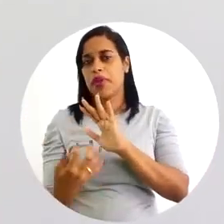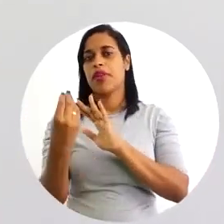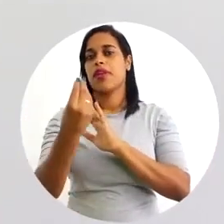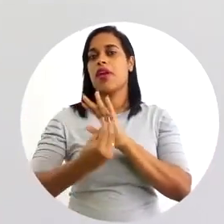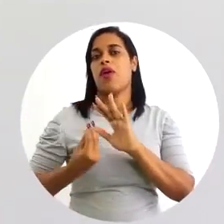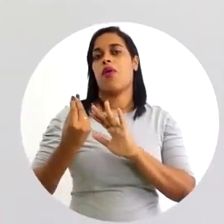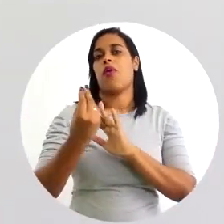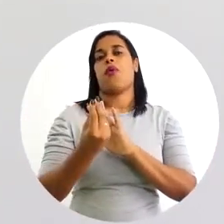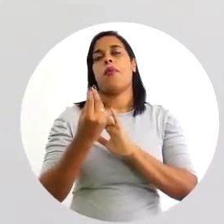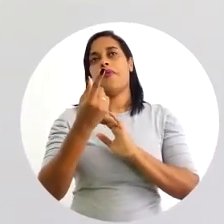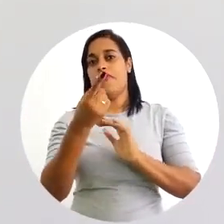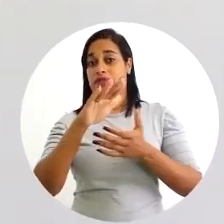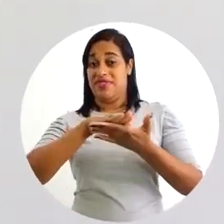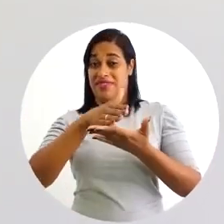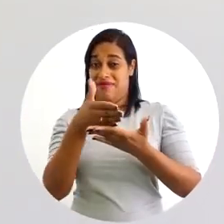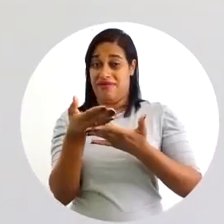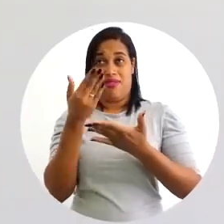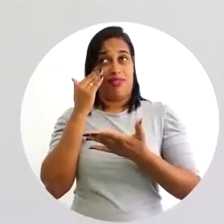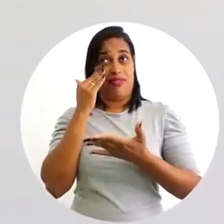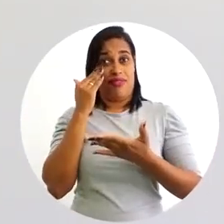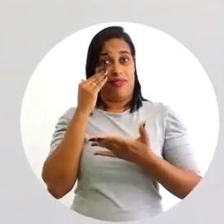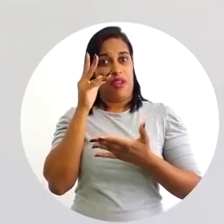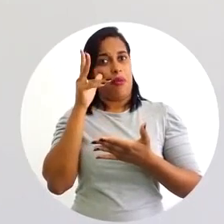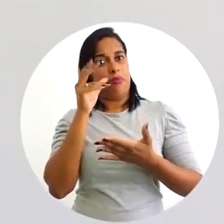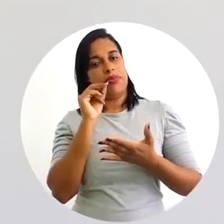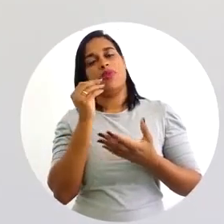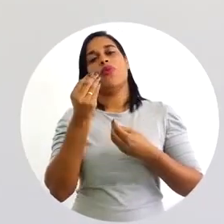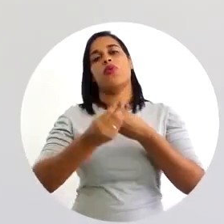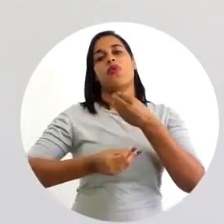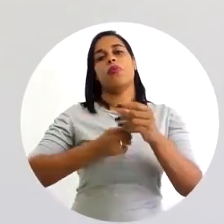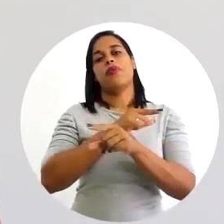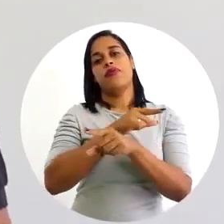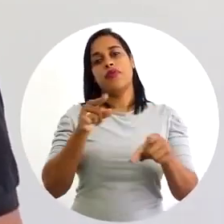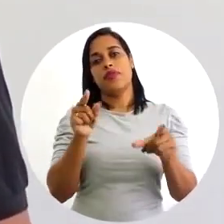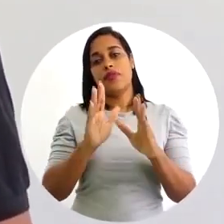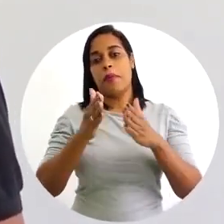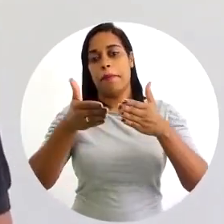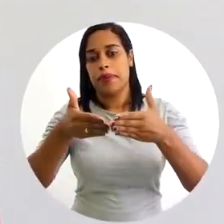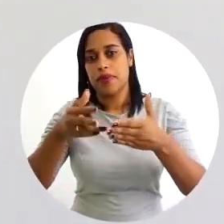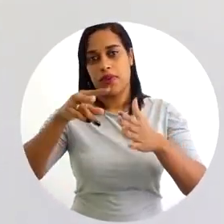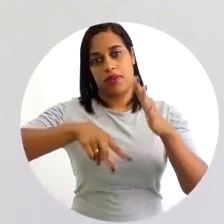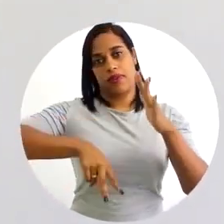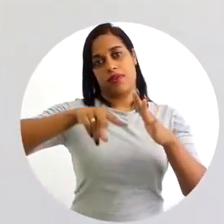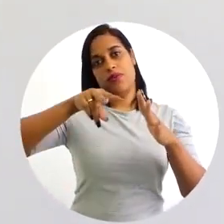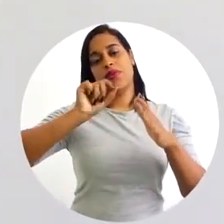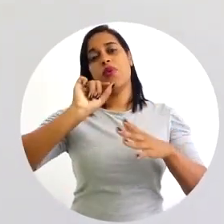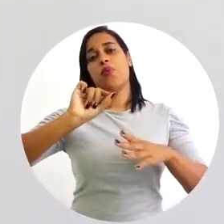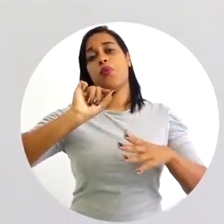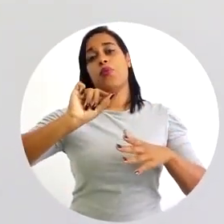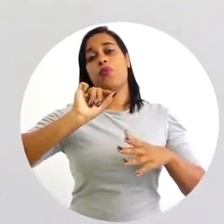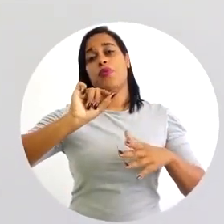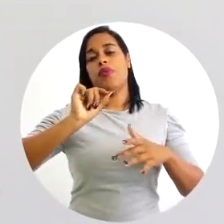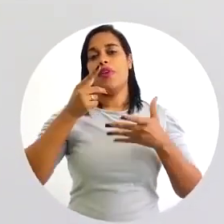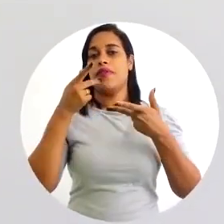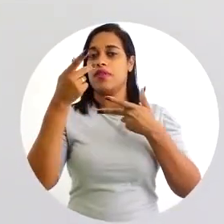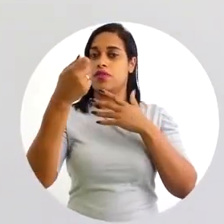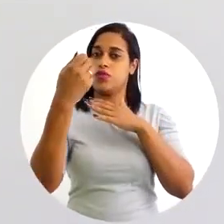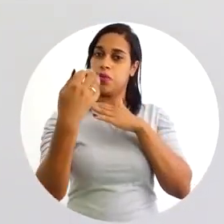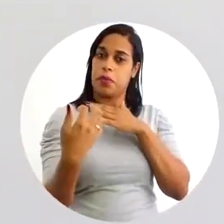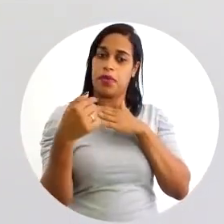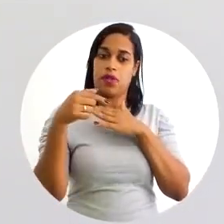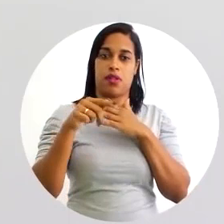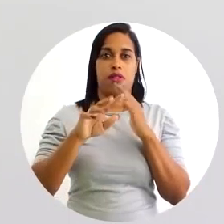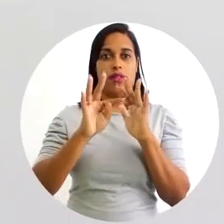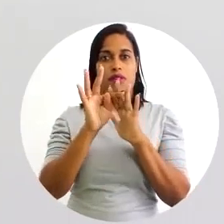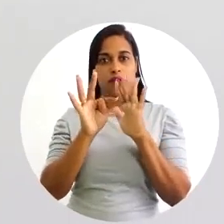direcionamento para onde você vai direcionar a sua leitura. O que vai estar falando sobre